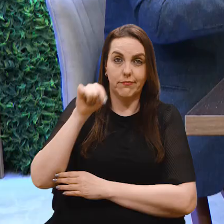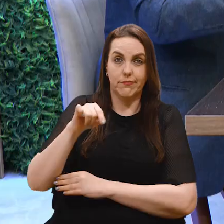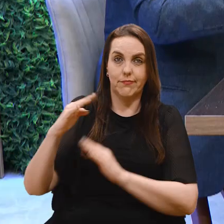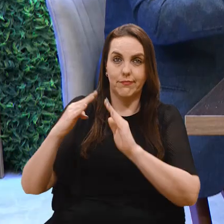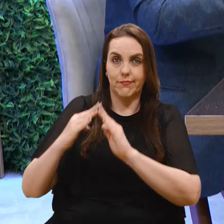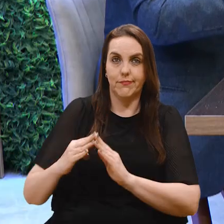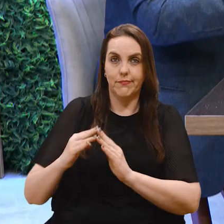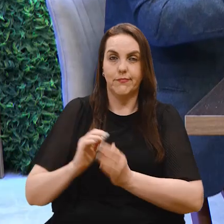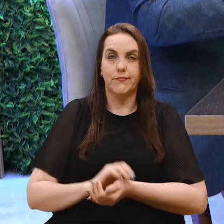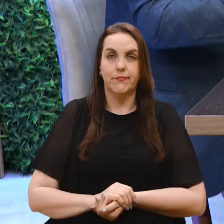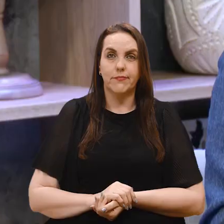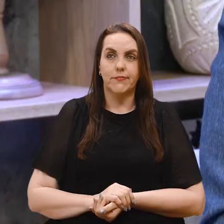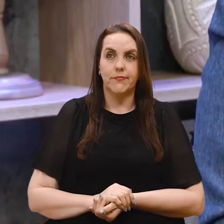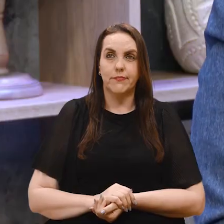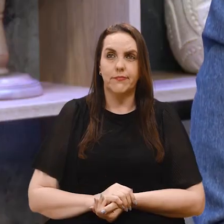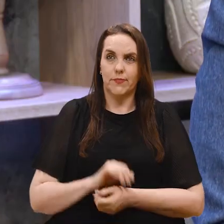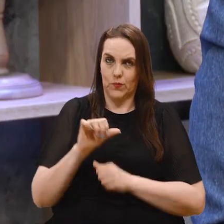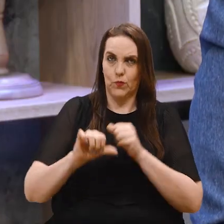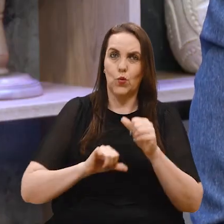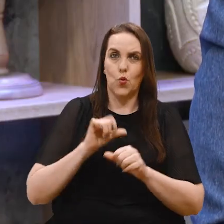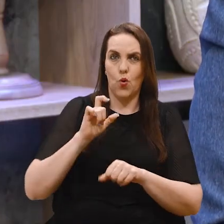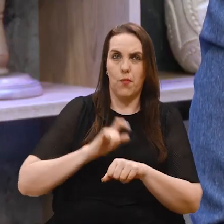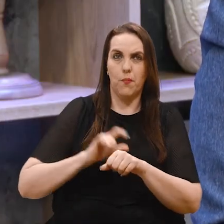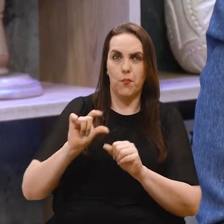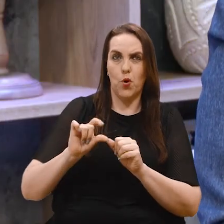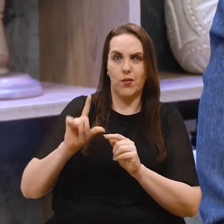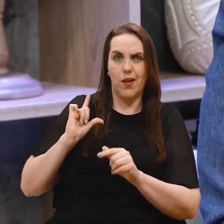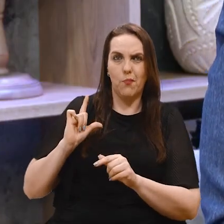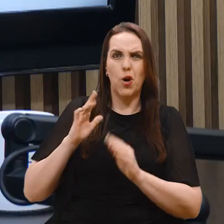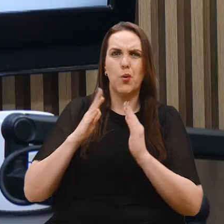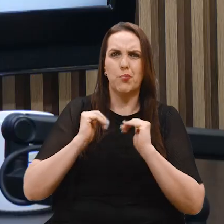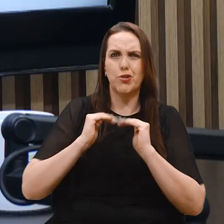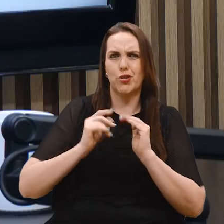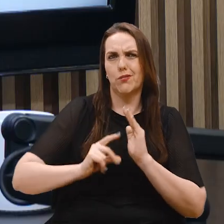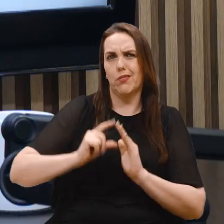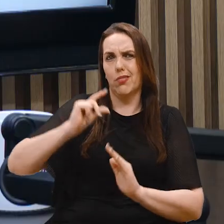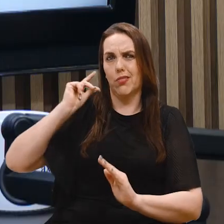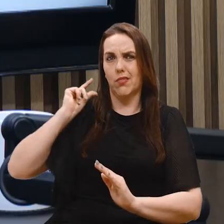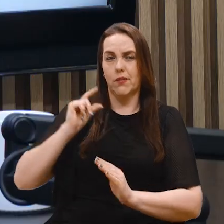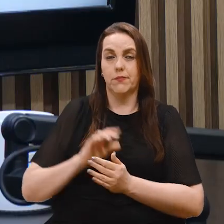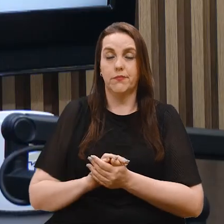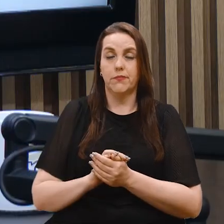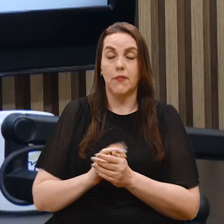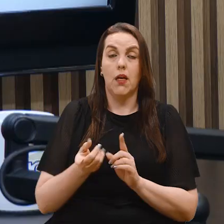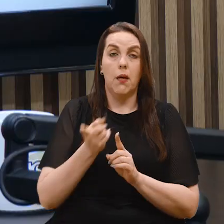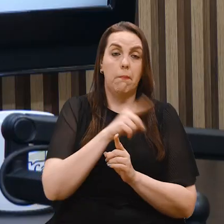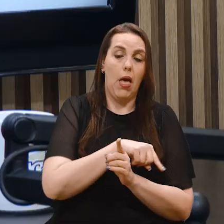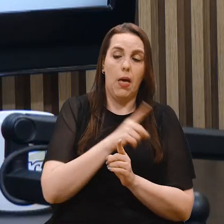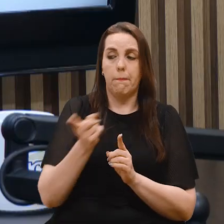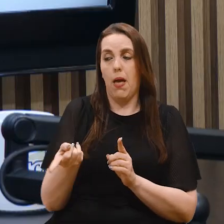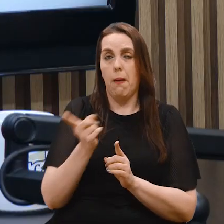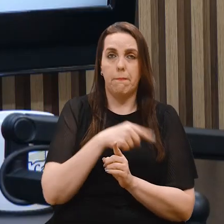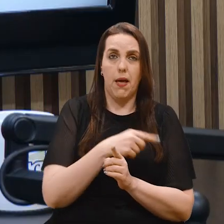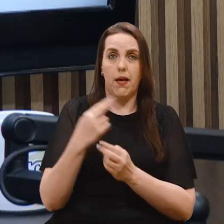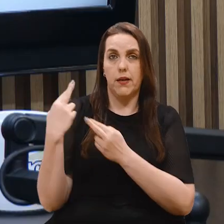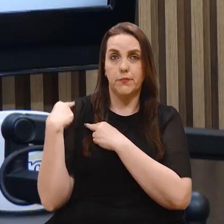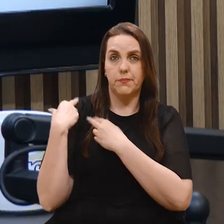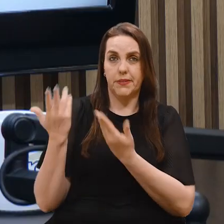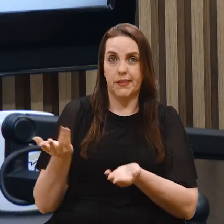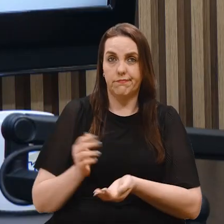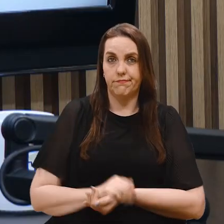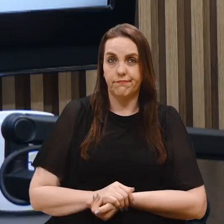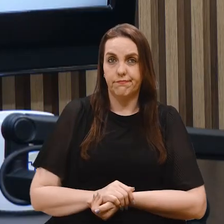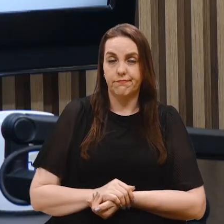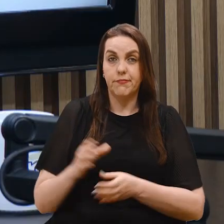porque trocou recentemente, porque é um pedido muito mais antigo, né? E um joga pro outro, né? A questão dos postes ali, cara, até